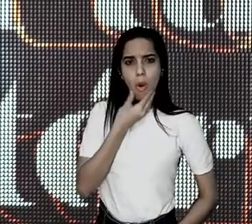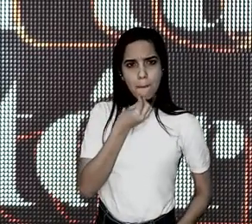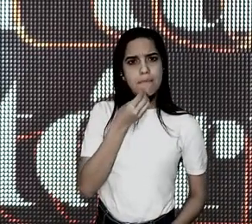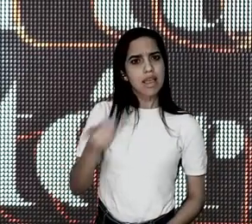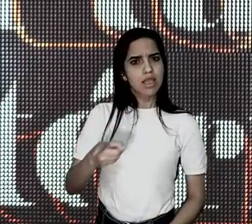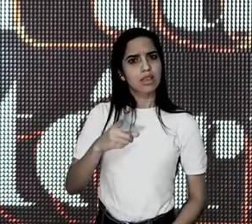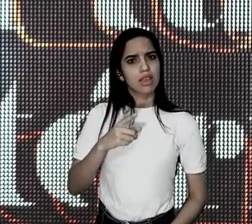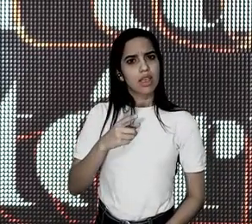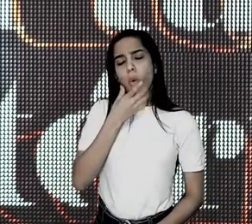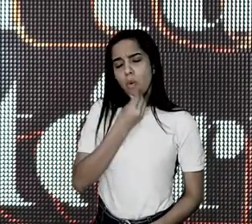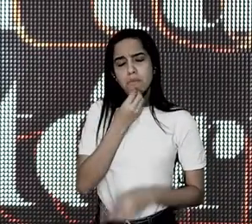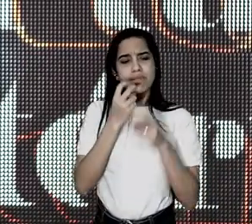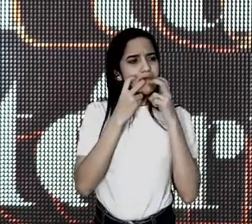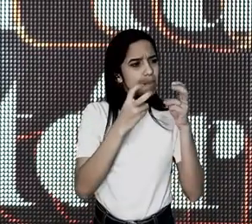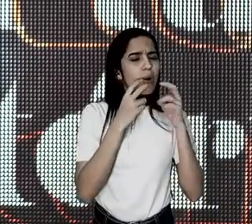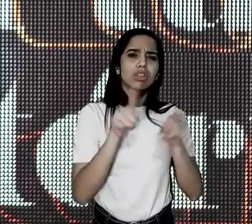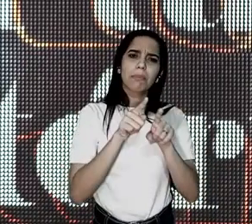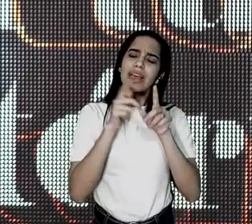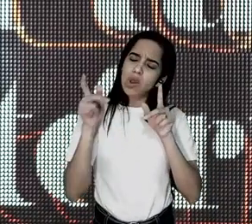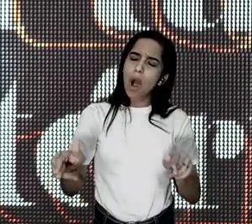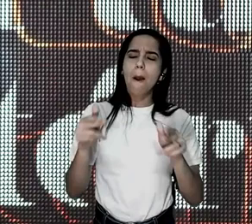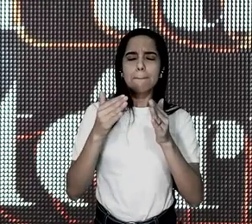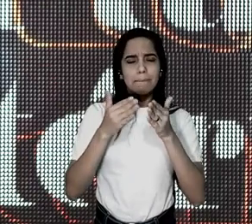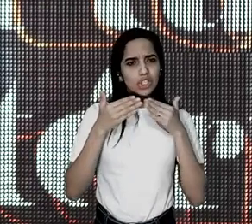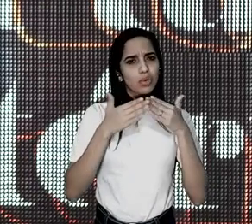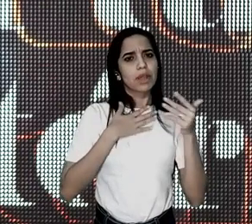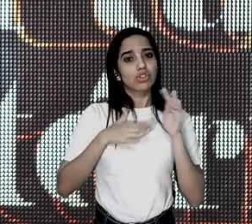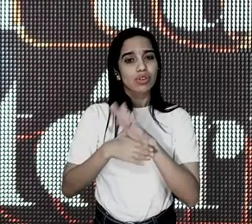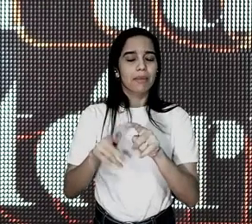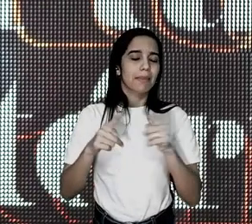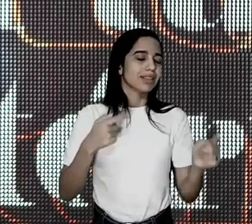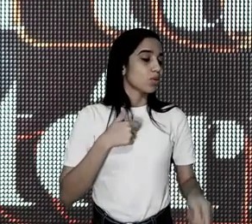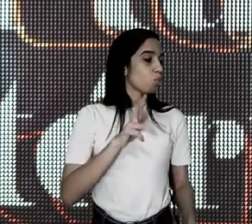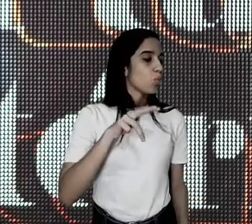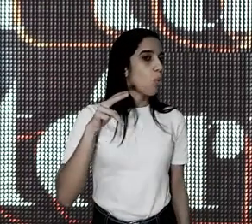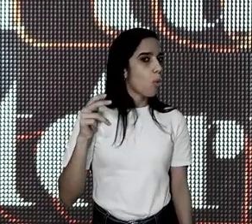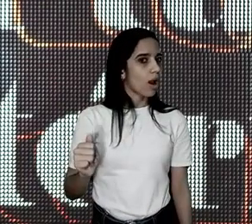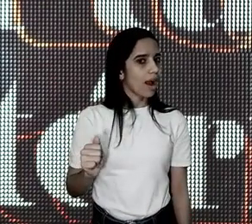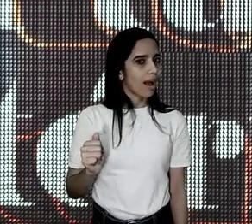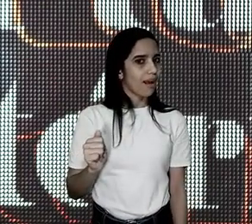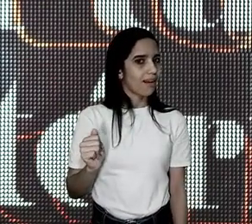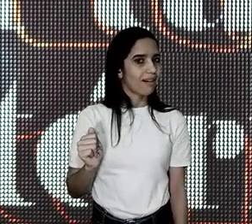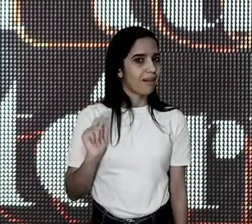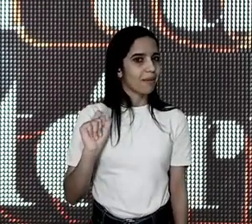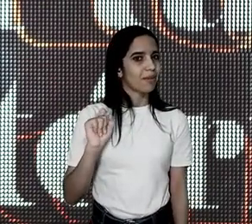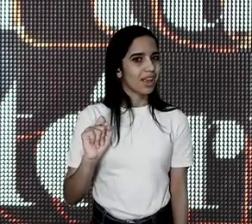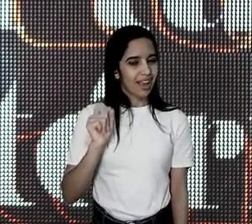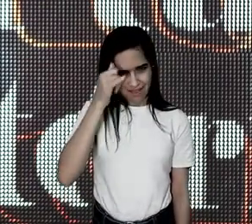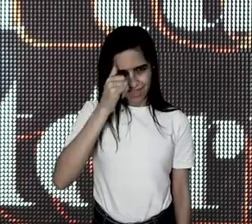homem apaixonado, esse homem que clamou por mim também, mas eu jamais poderia deixar de